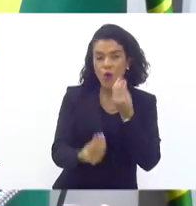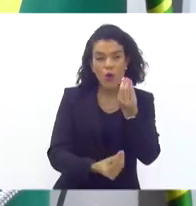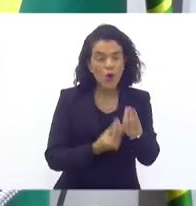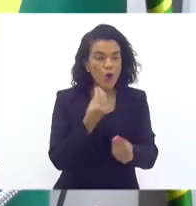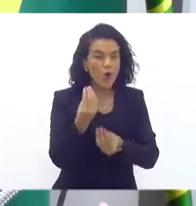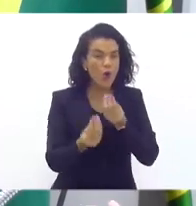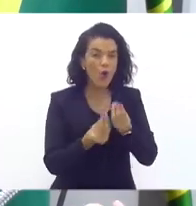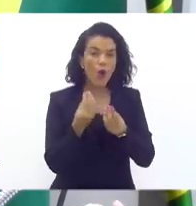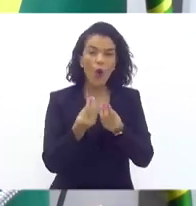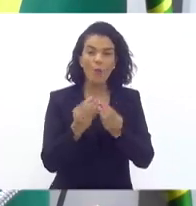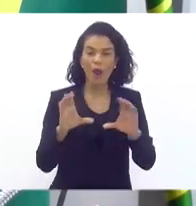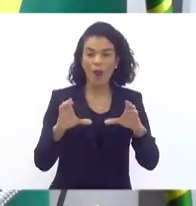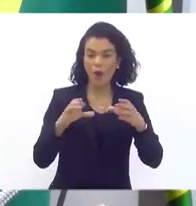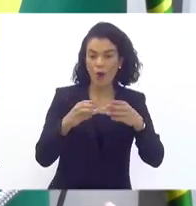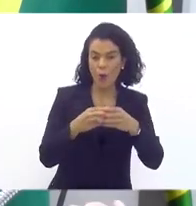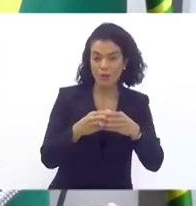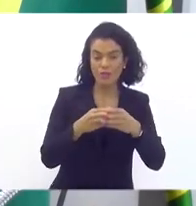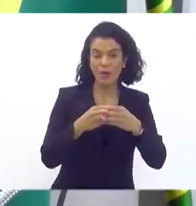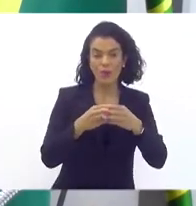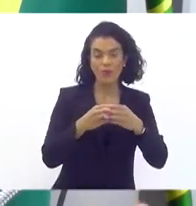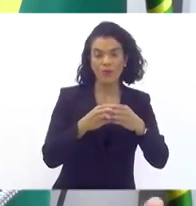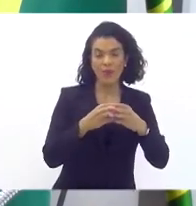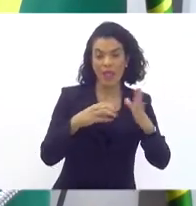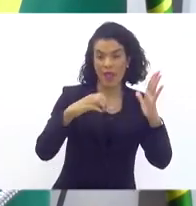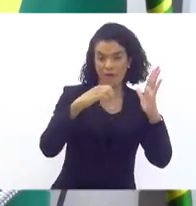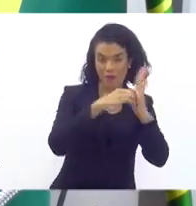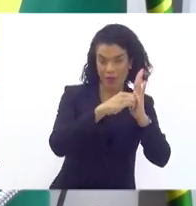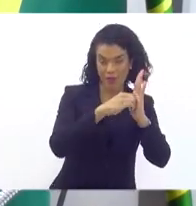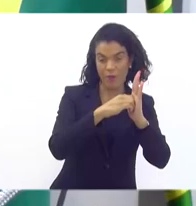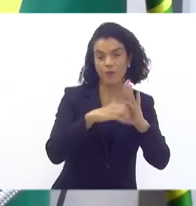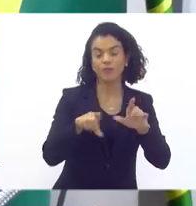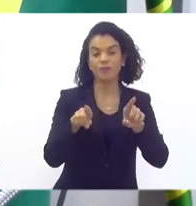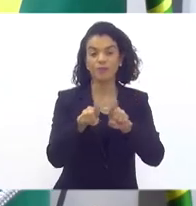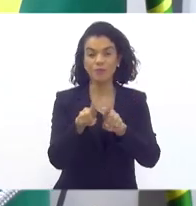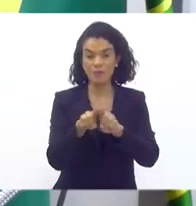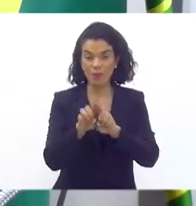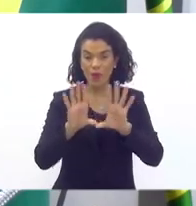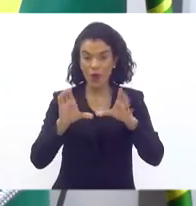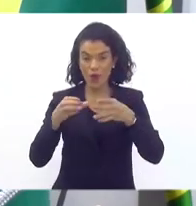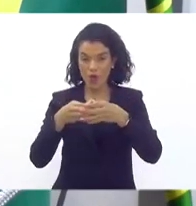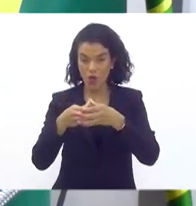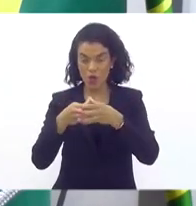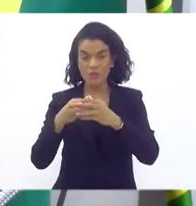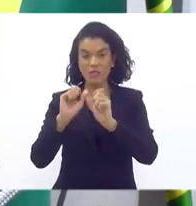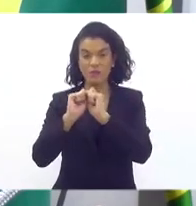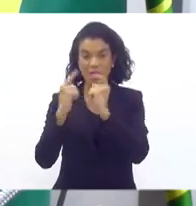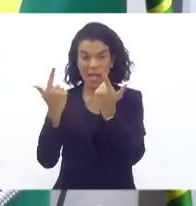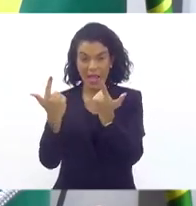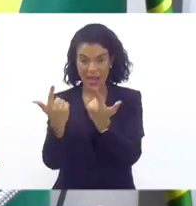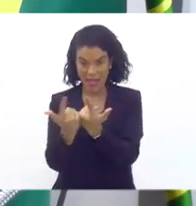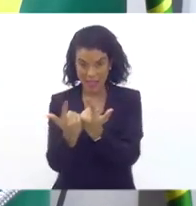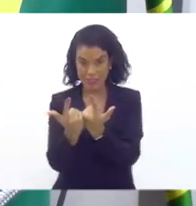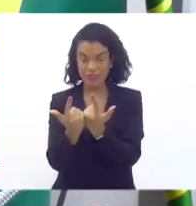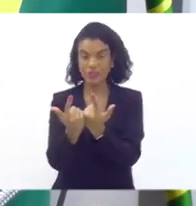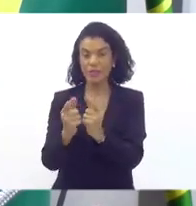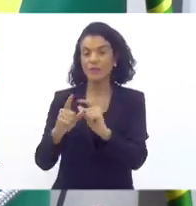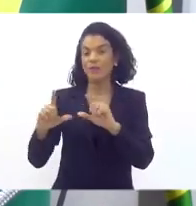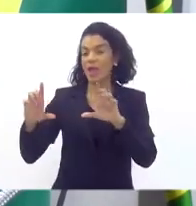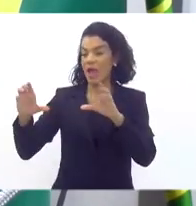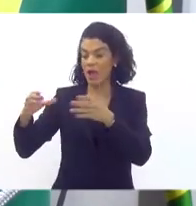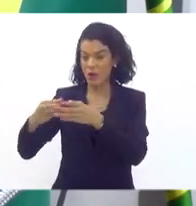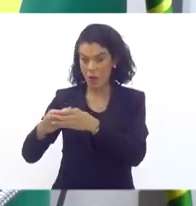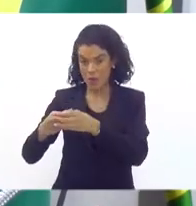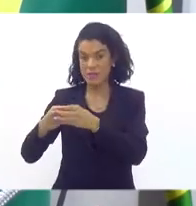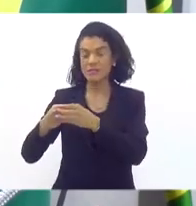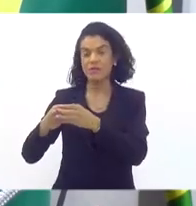da Comissão de segurança da câmara federal do presidente da Comissão de segurança da Assembleia Legislativa Deputado Gualberto e